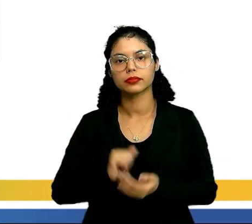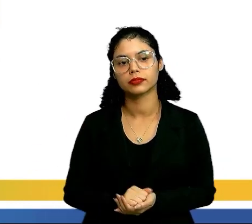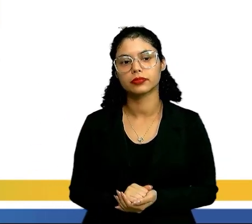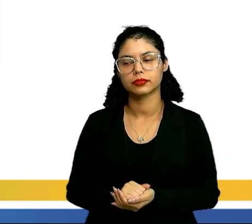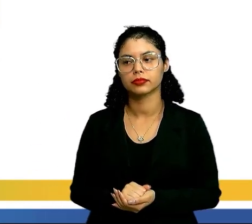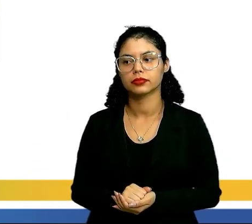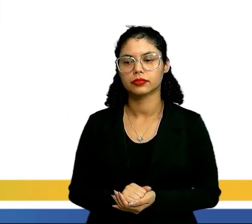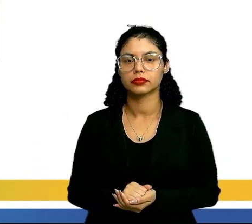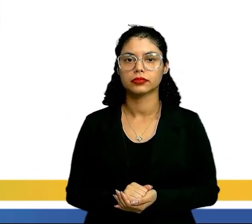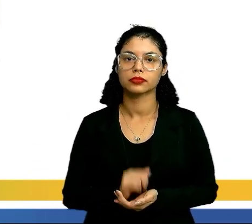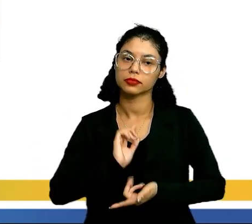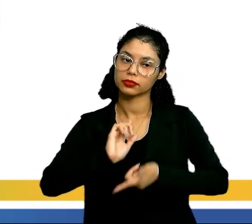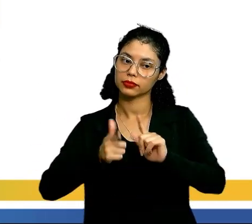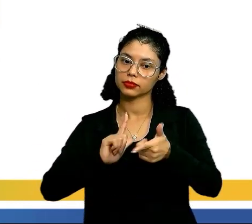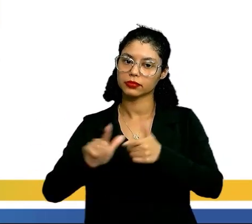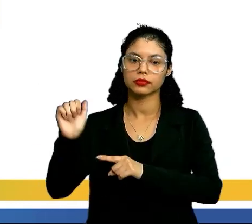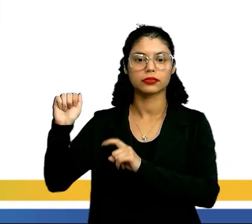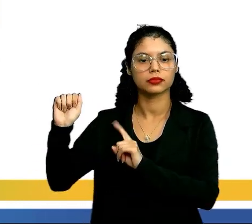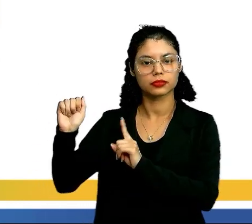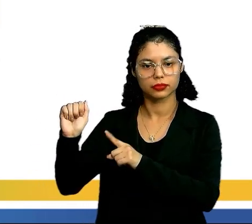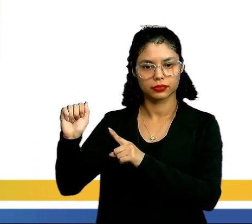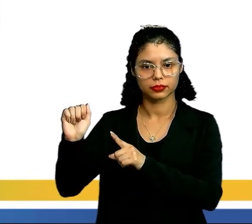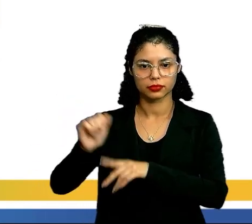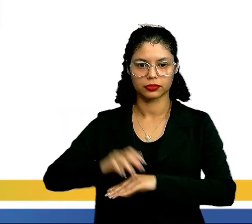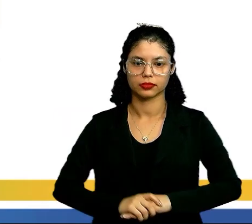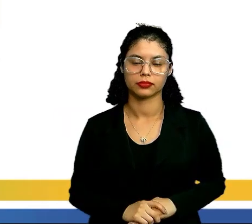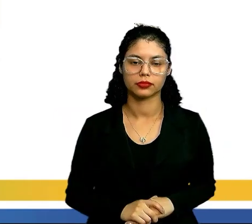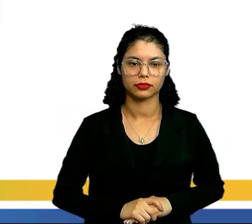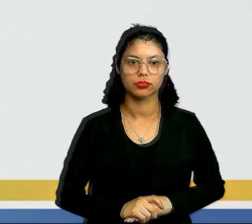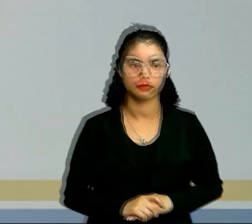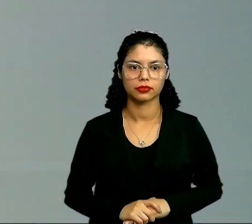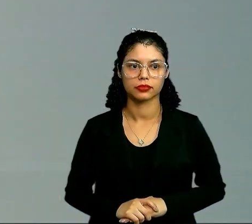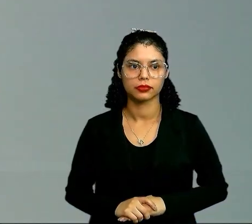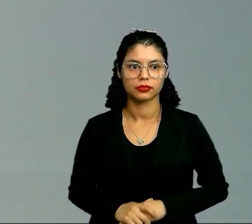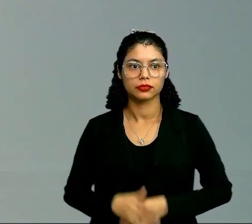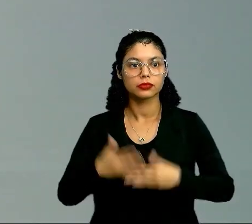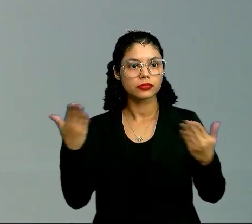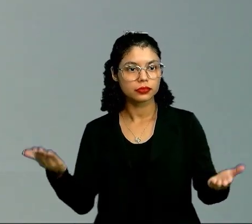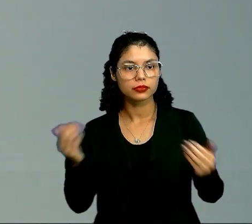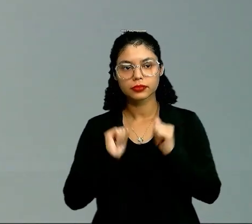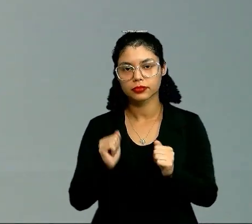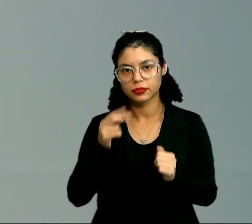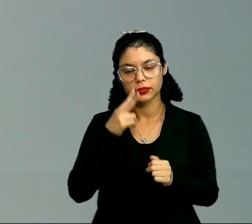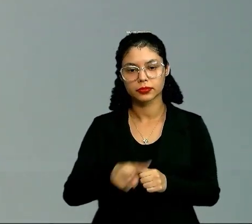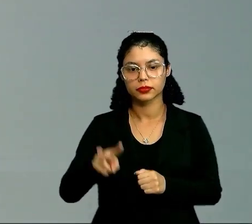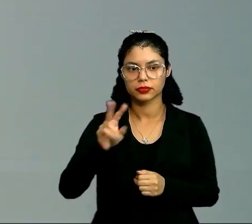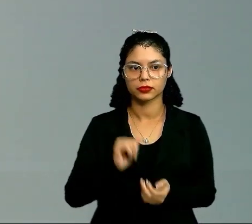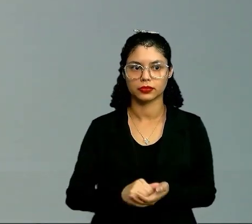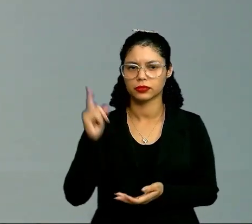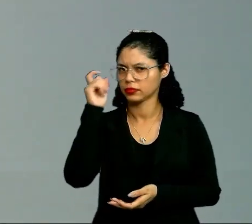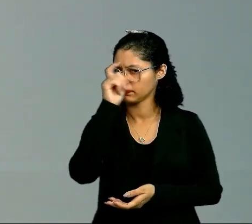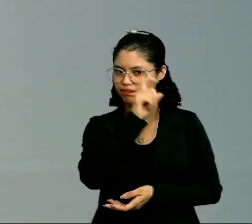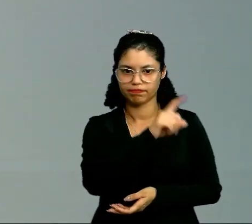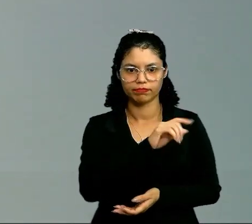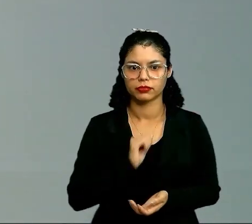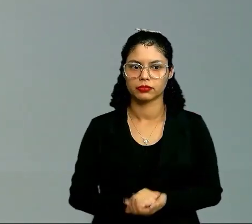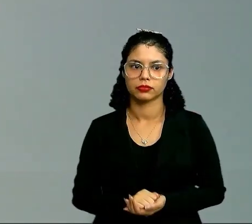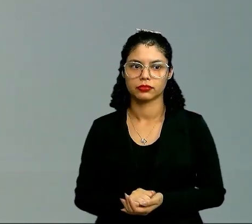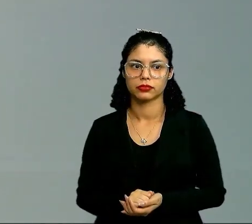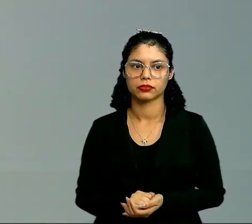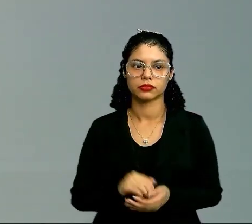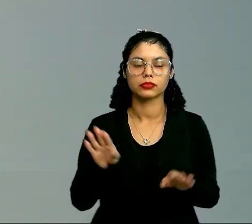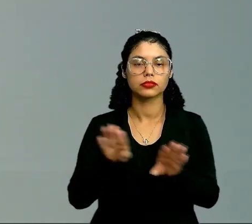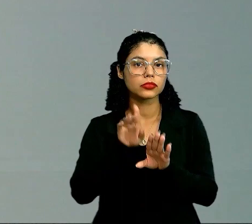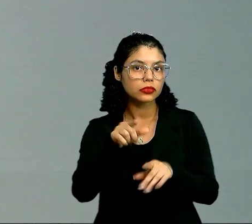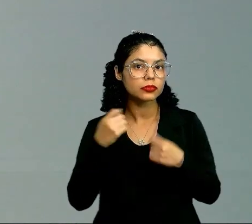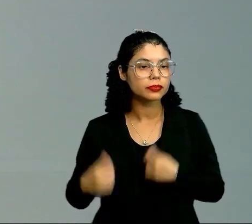Logo aí, tá? A alternativa correta é a letra A. Então, podemos ver que não é difícil,